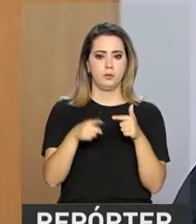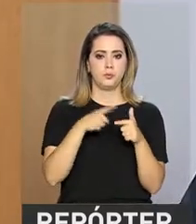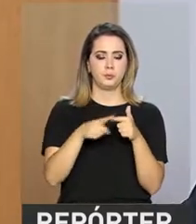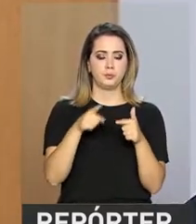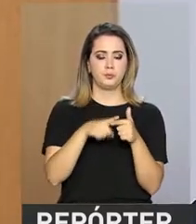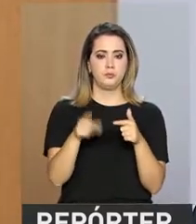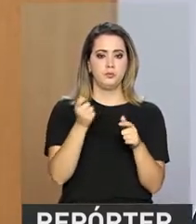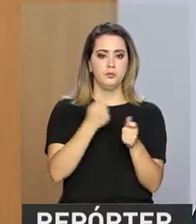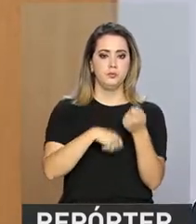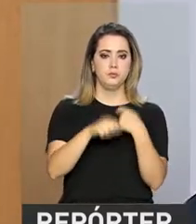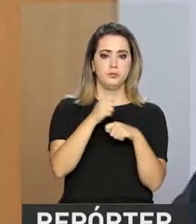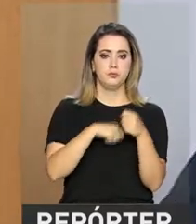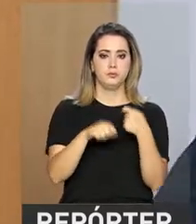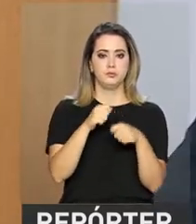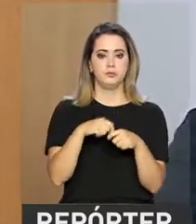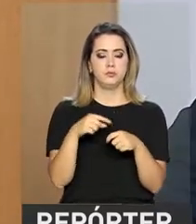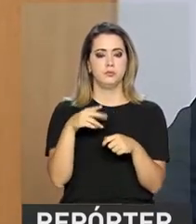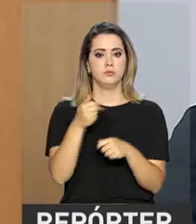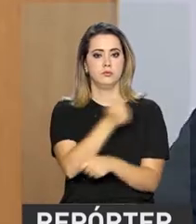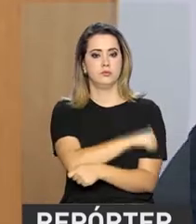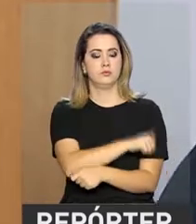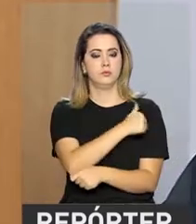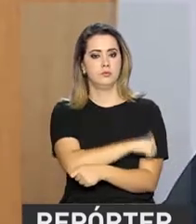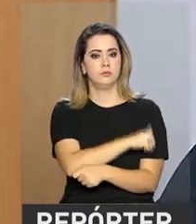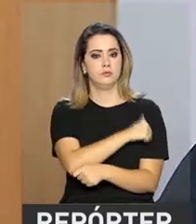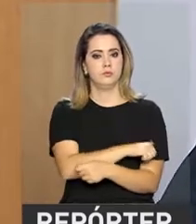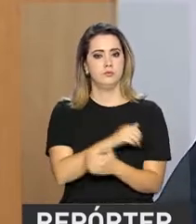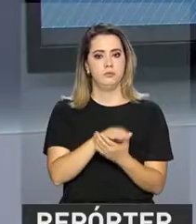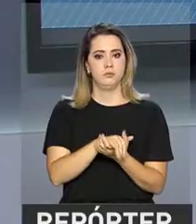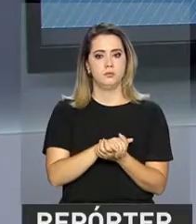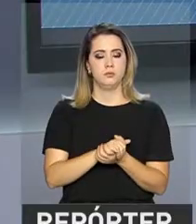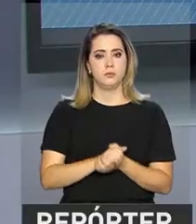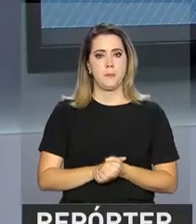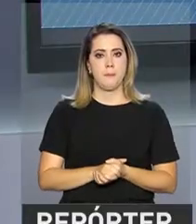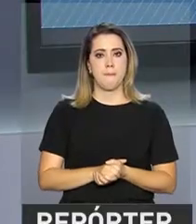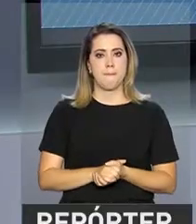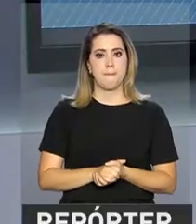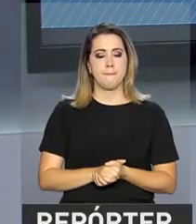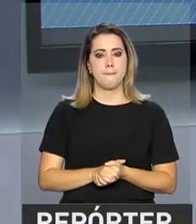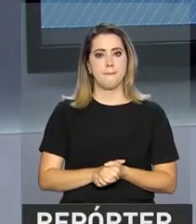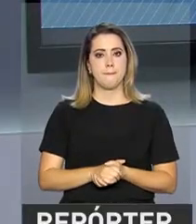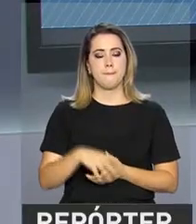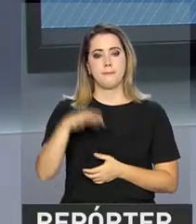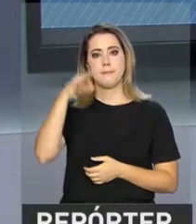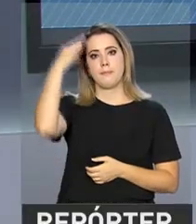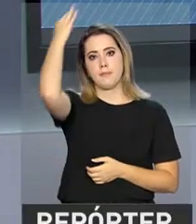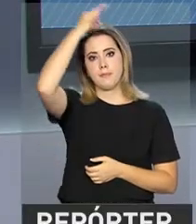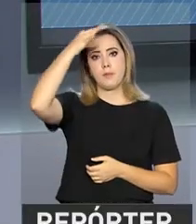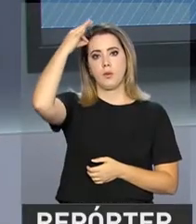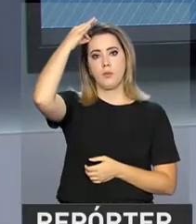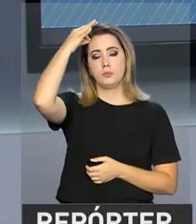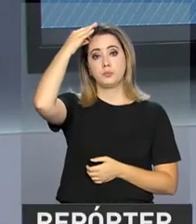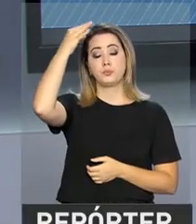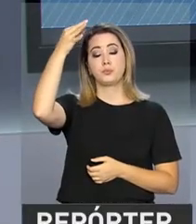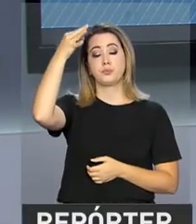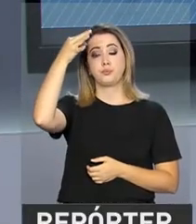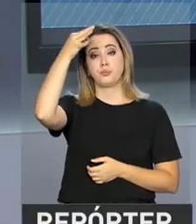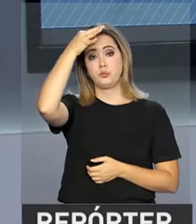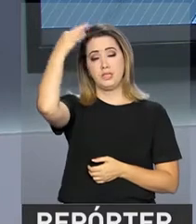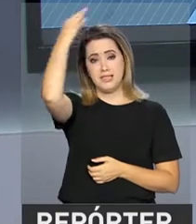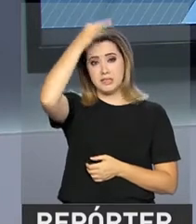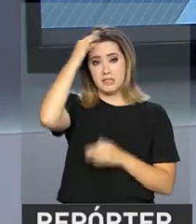chegou o nosso estado o estado do rio de janeiro as santas casas são instituições